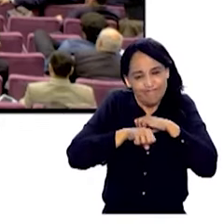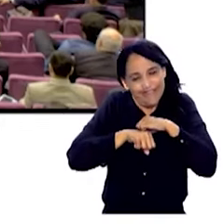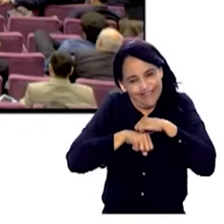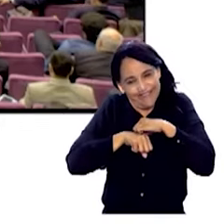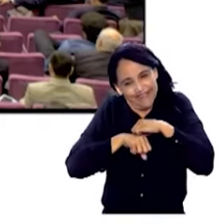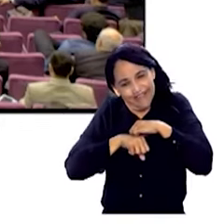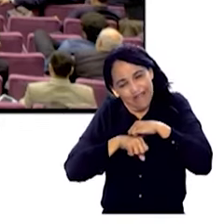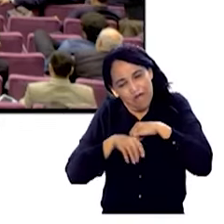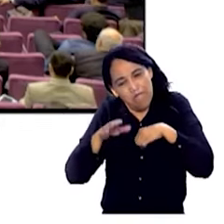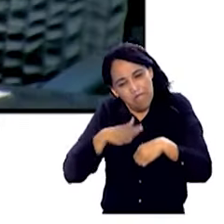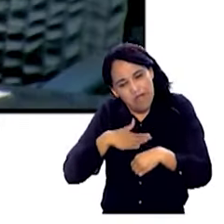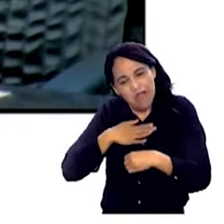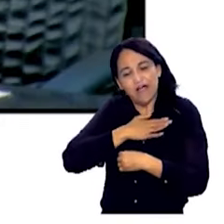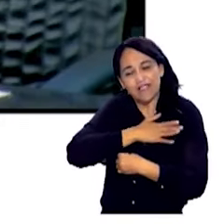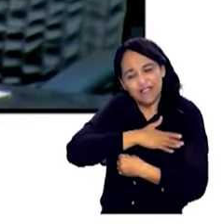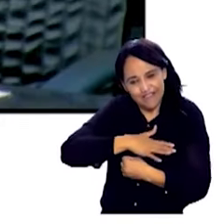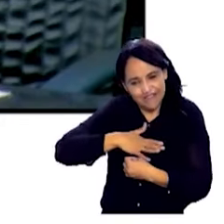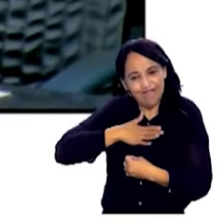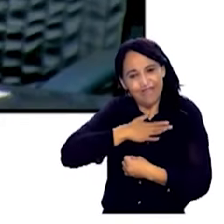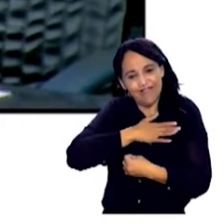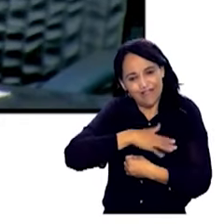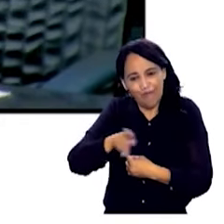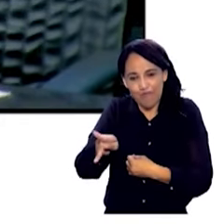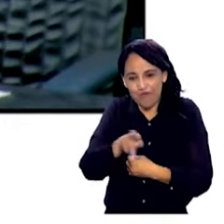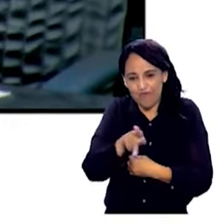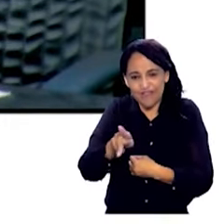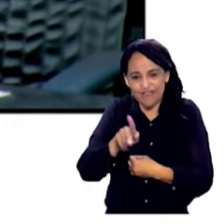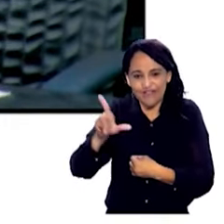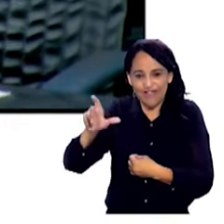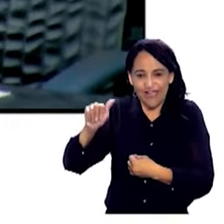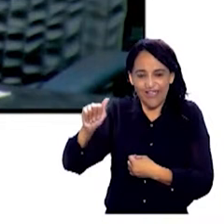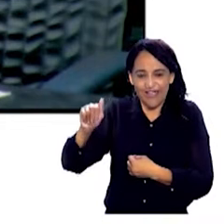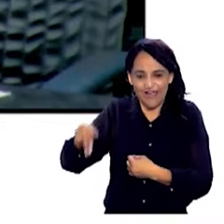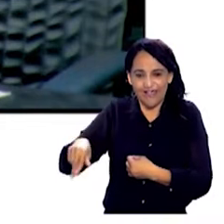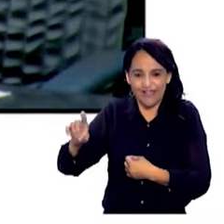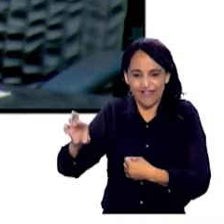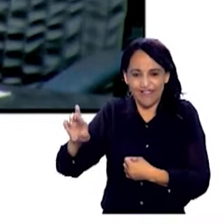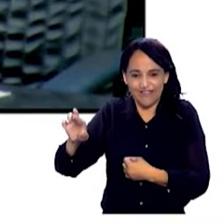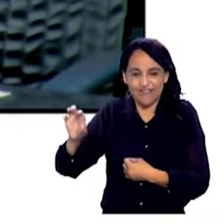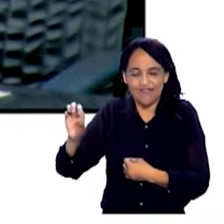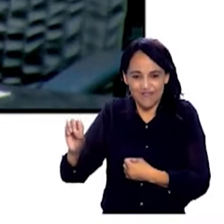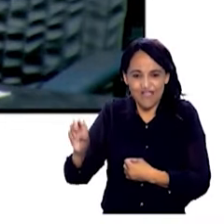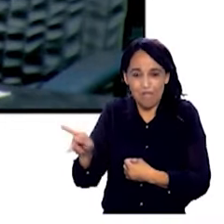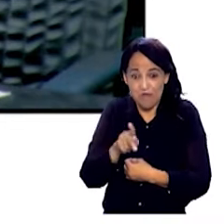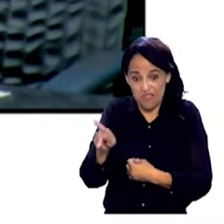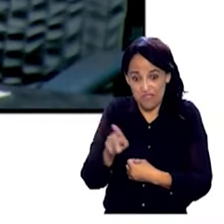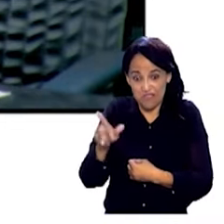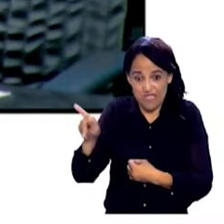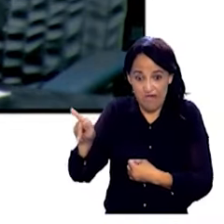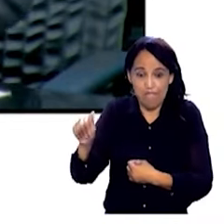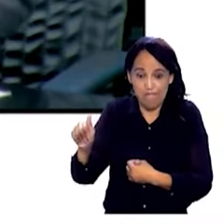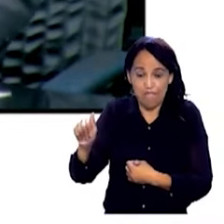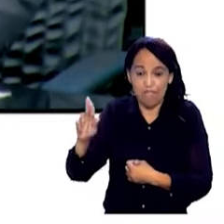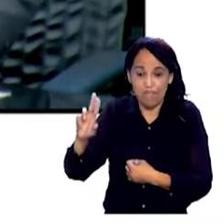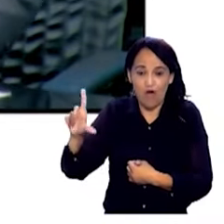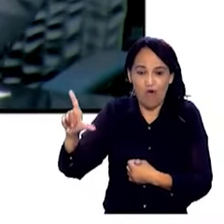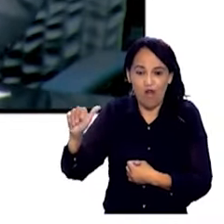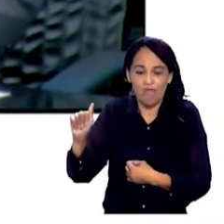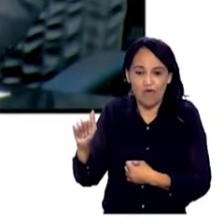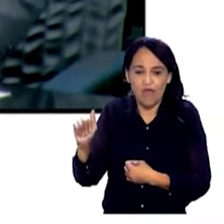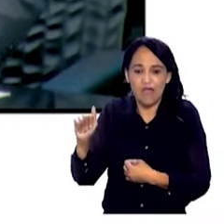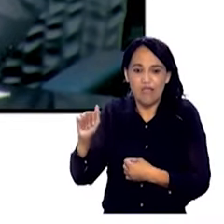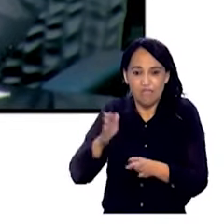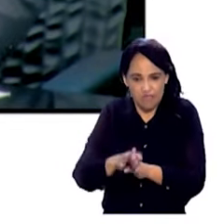Janini por esse trabalho que aliás me foi recomendado pela professora Paula pessoa que tá aqui eh a quem eu também agradeço e